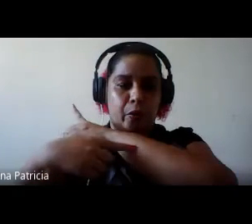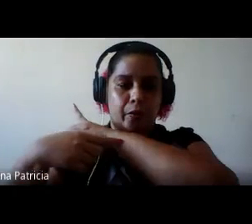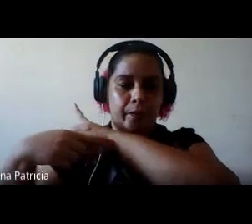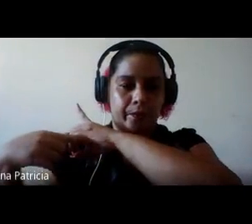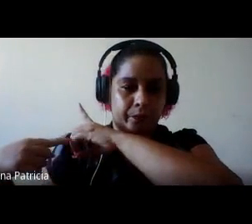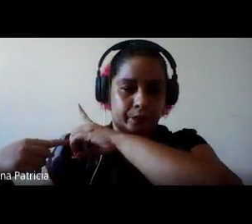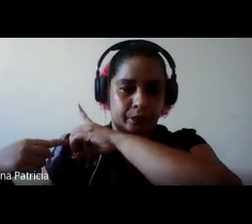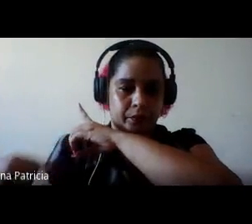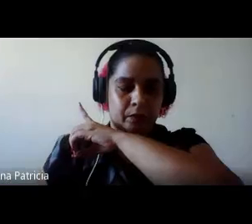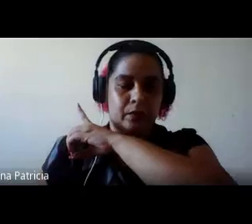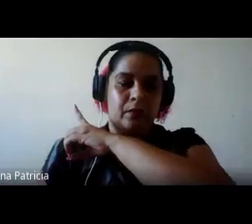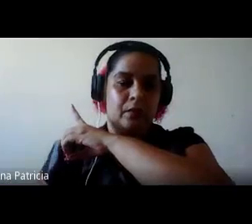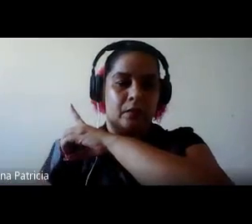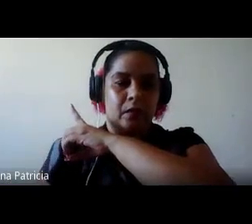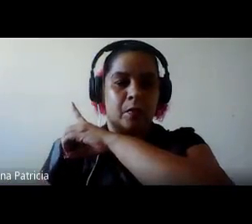corpo, ó.